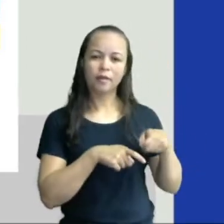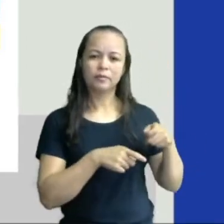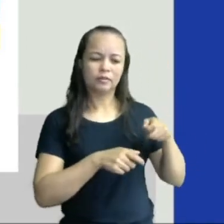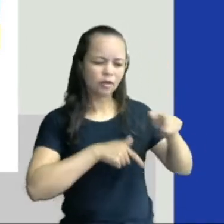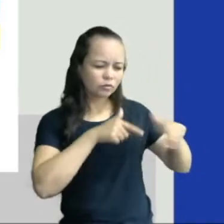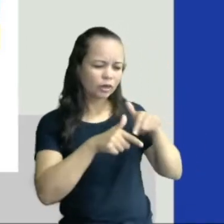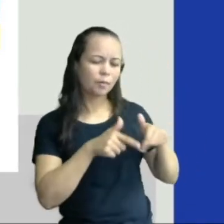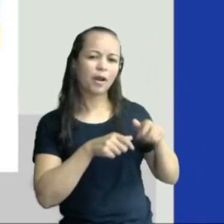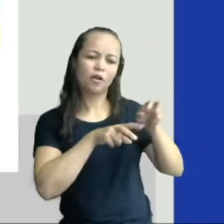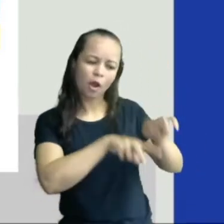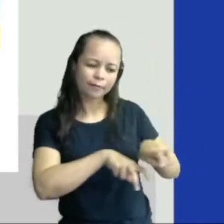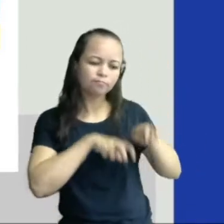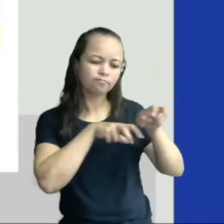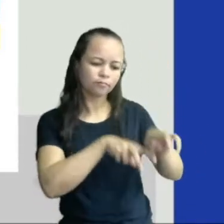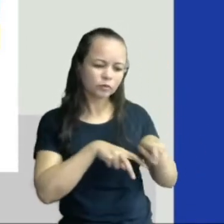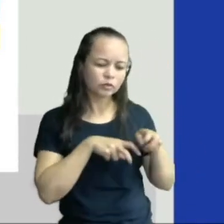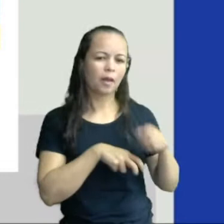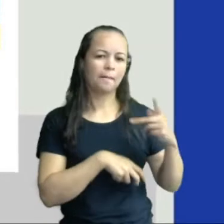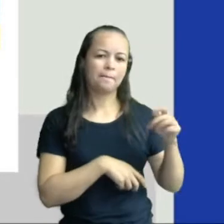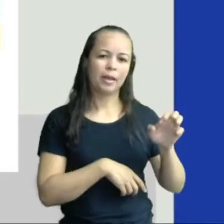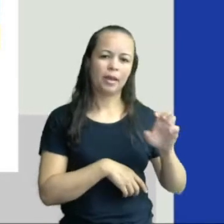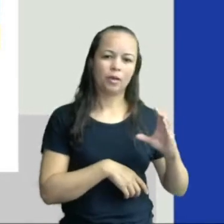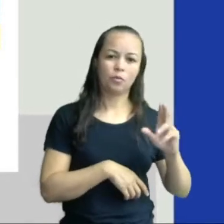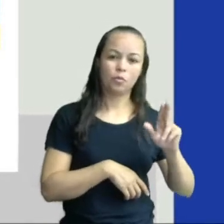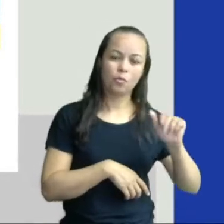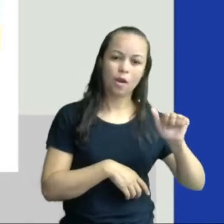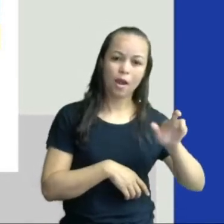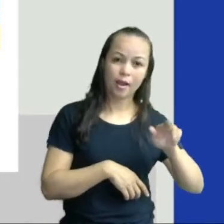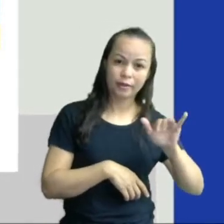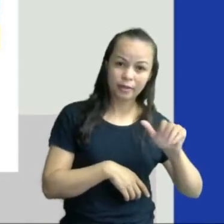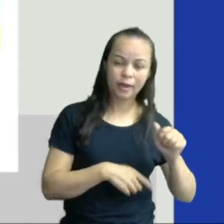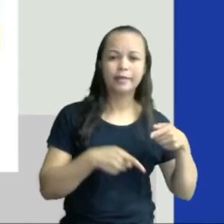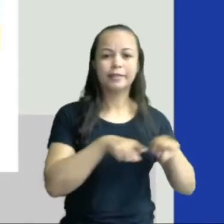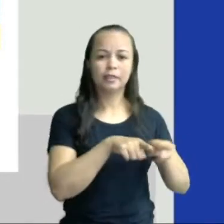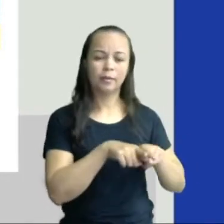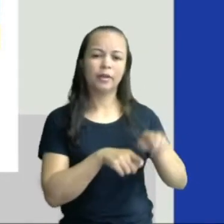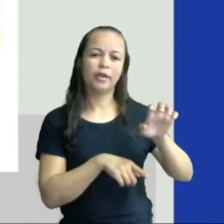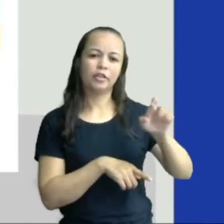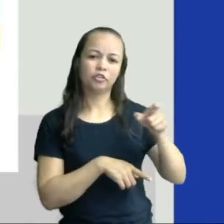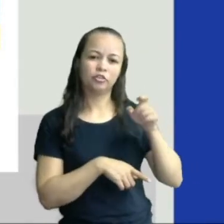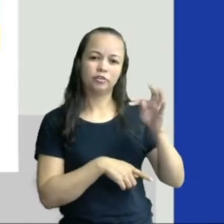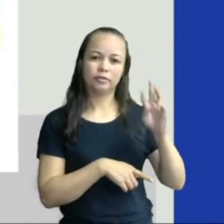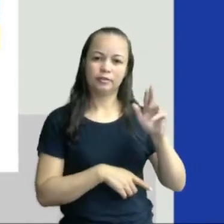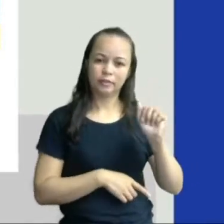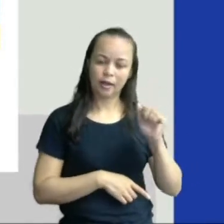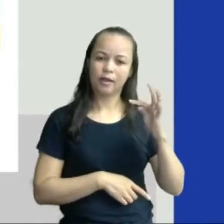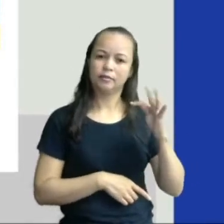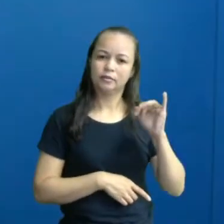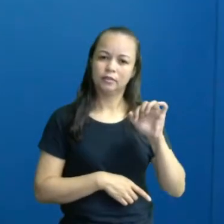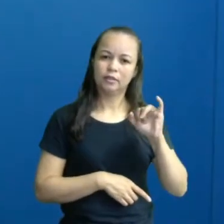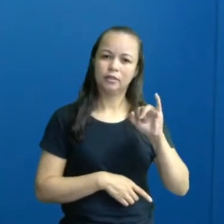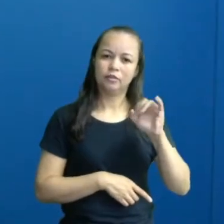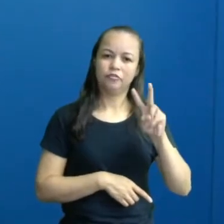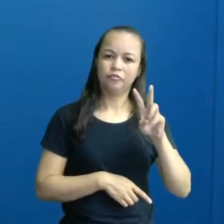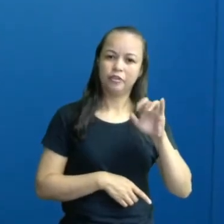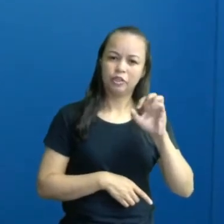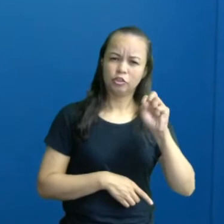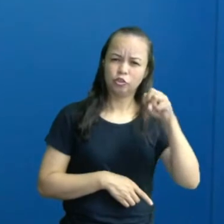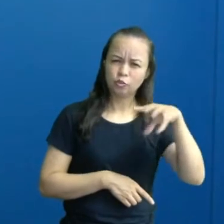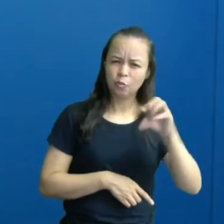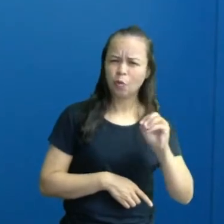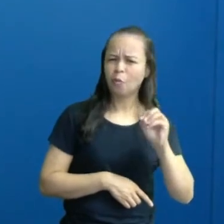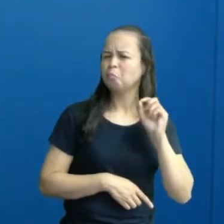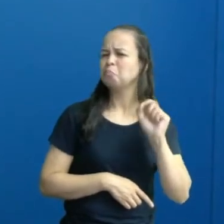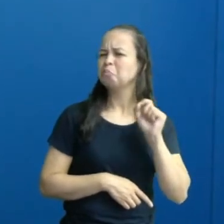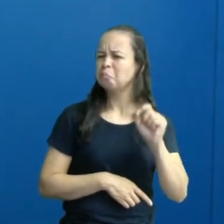como agricultura, pecuária e extrativismo. Extrativismo? Que palavra é essa? Vocês já ouviram